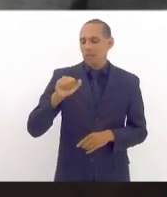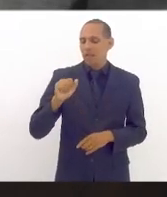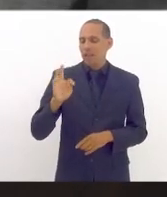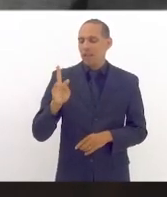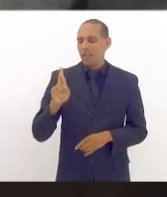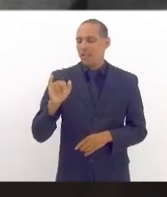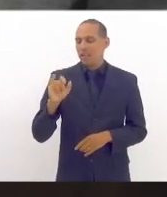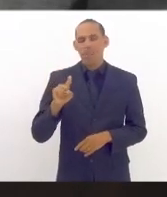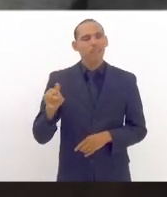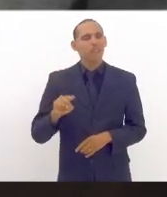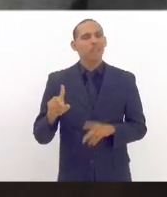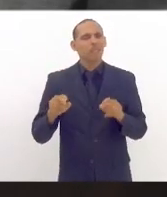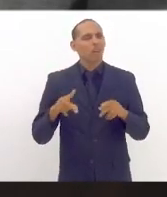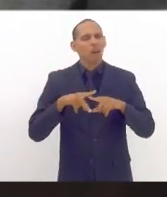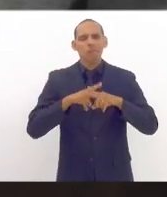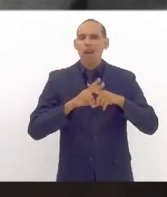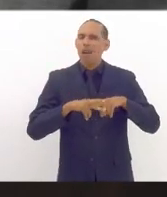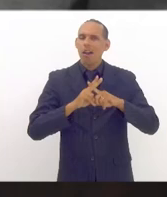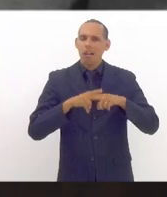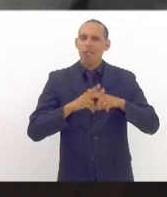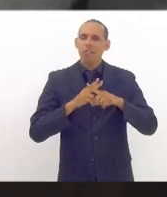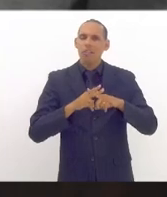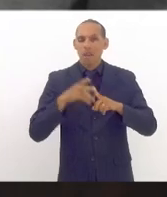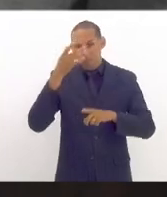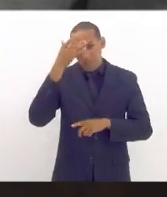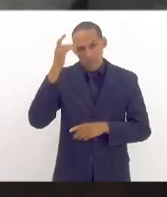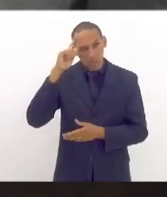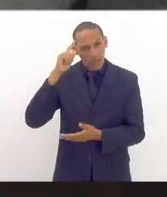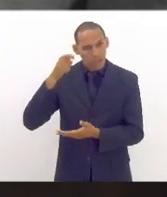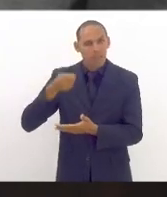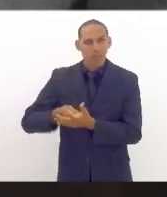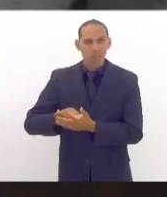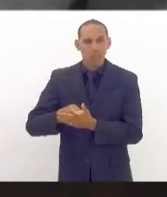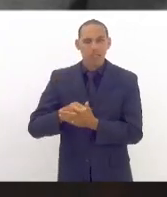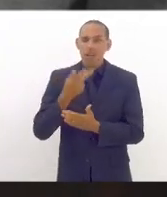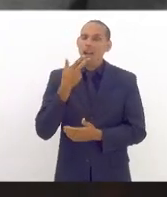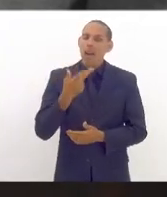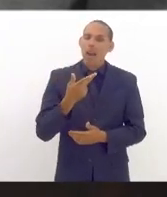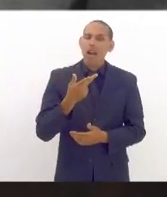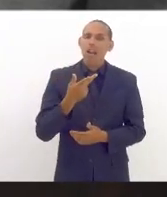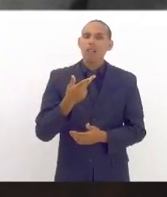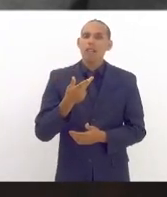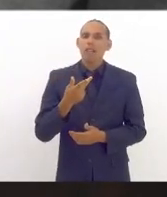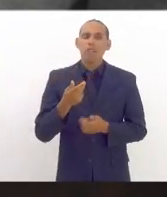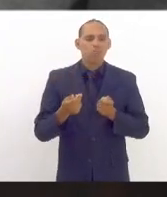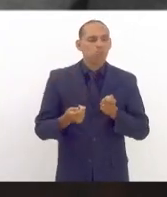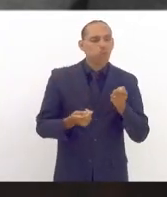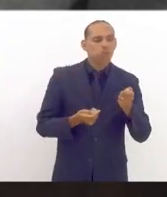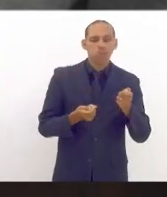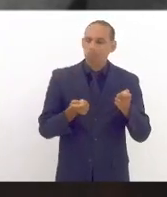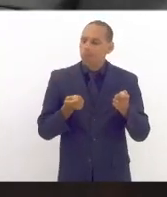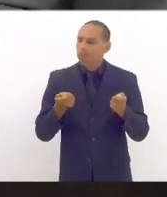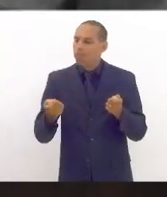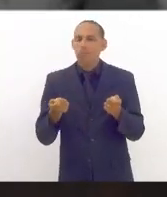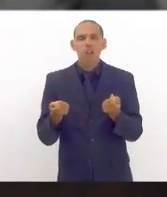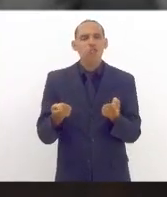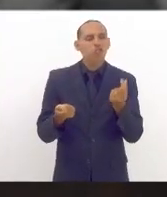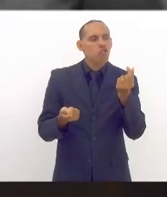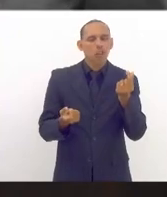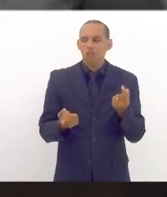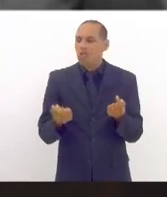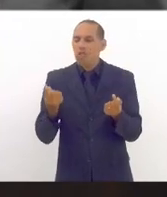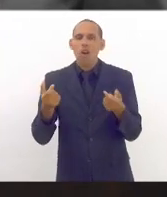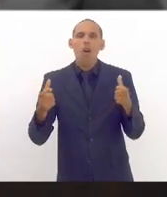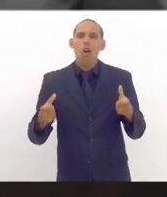instrumento o tomador de decisões é que vai dizer onde vai botar alocar os recursos mas